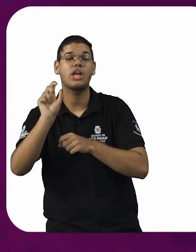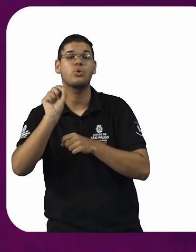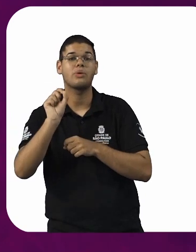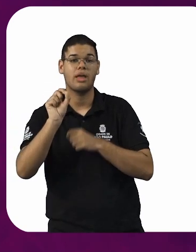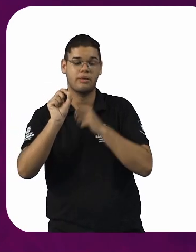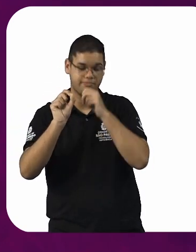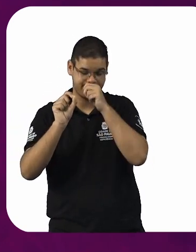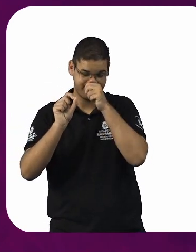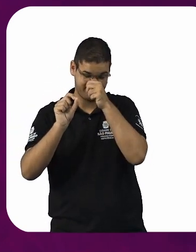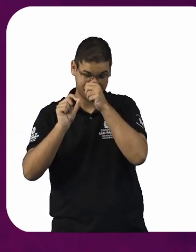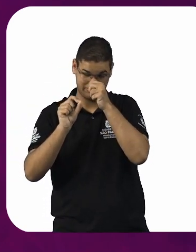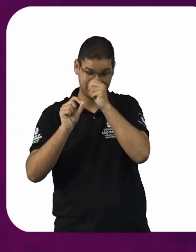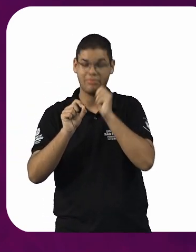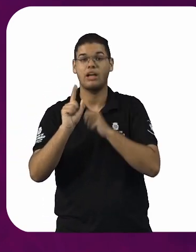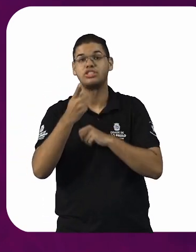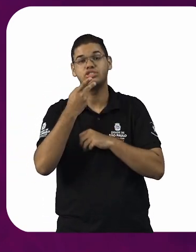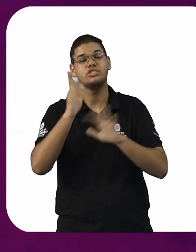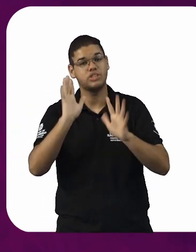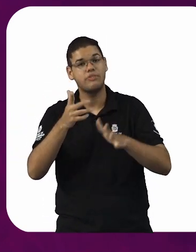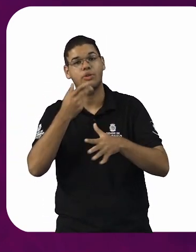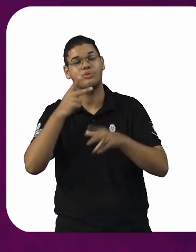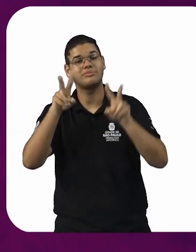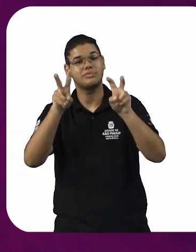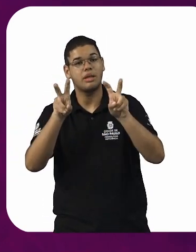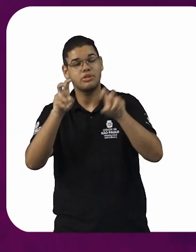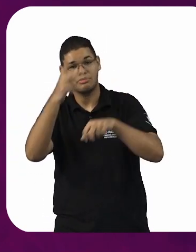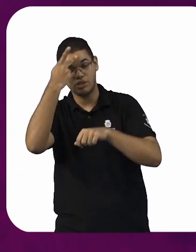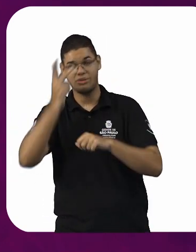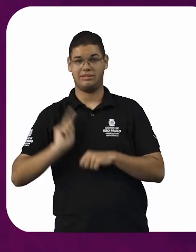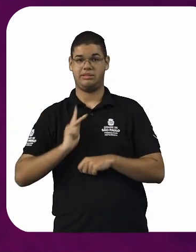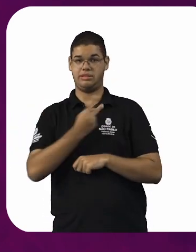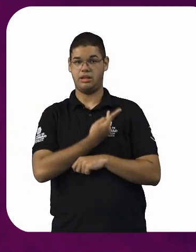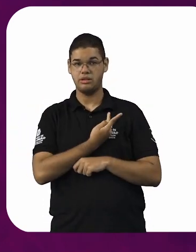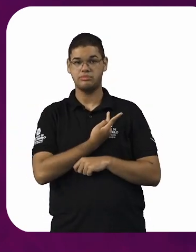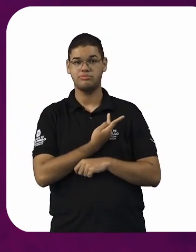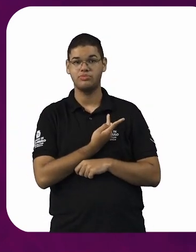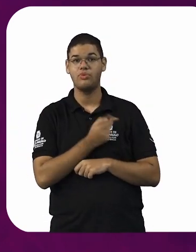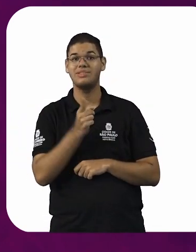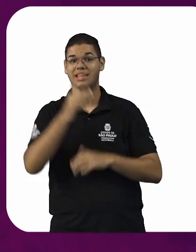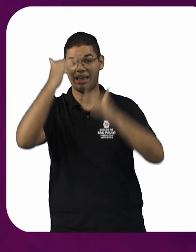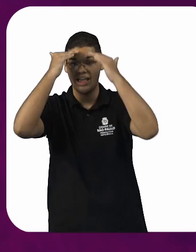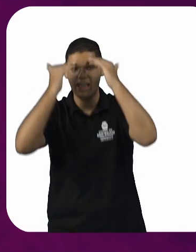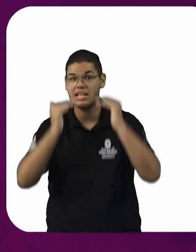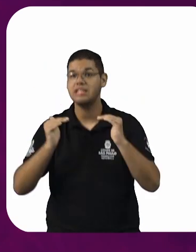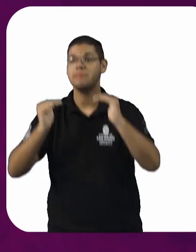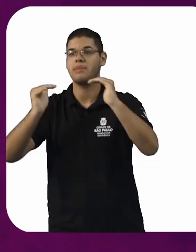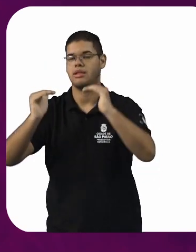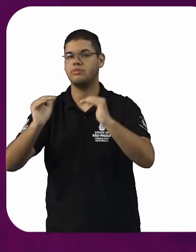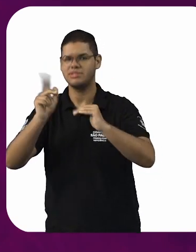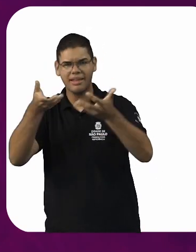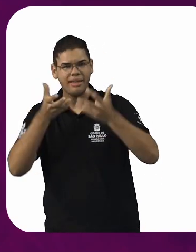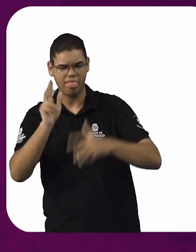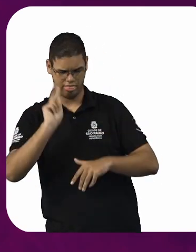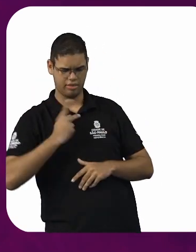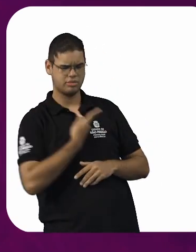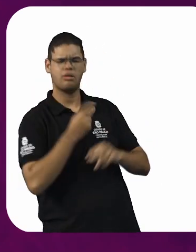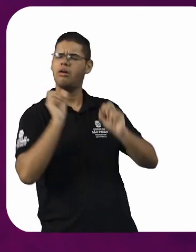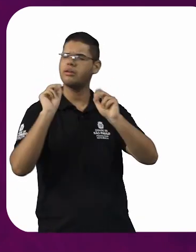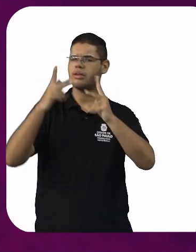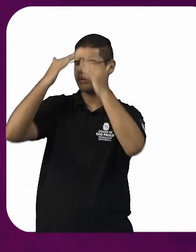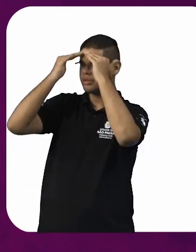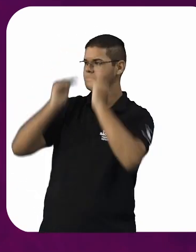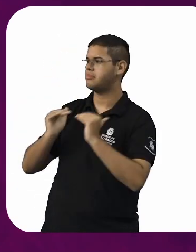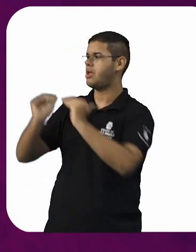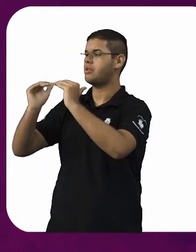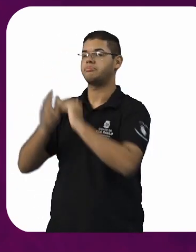gente falou há pouco sobre pessoas trans, você respeita como a pessoa quer ser identificada. Ela quer se chamar de pansexual, se chama de pansexual. Num